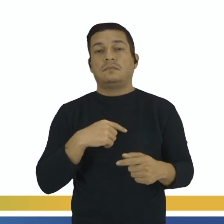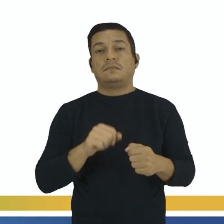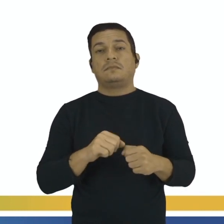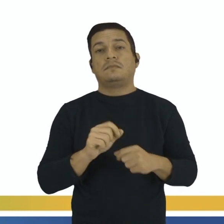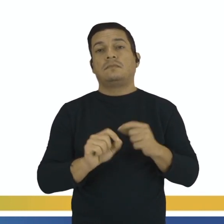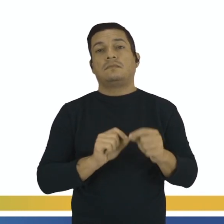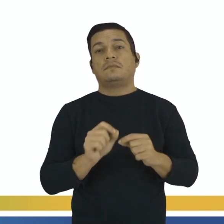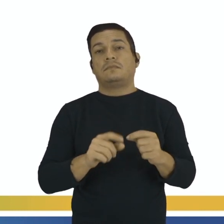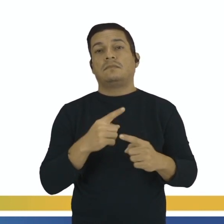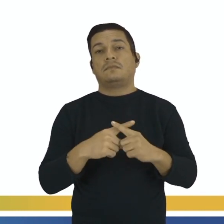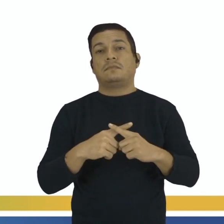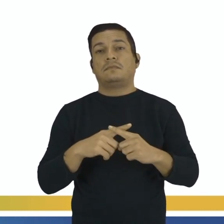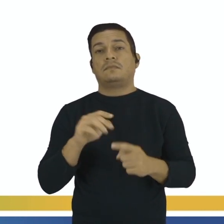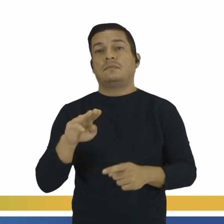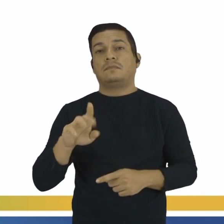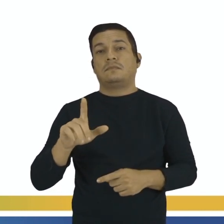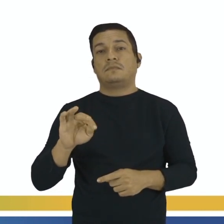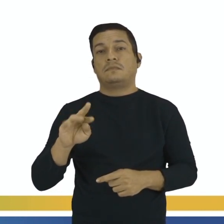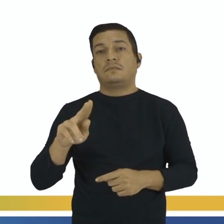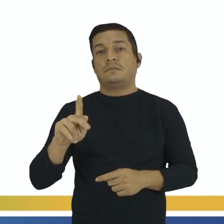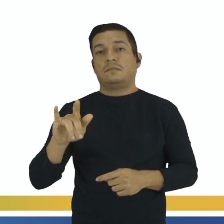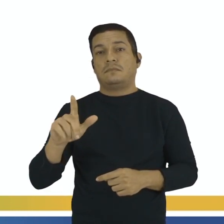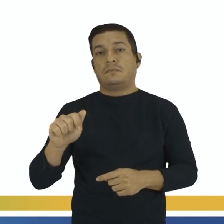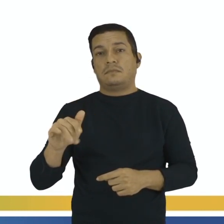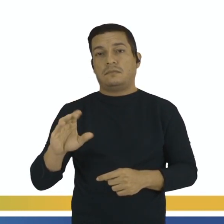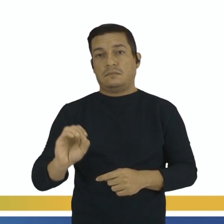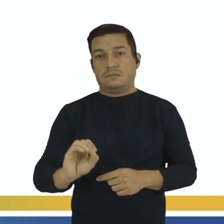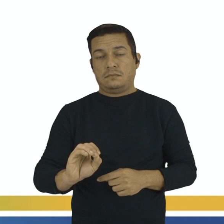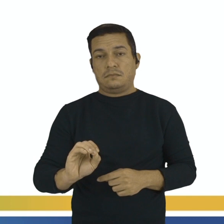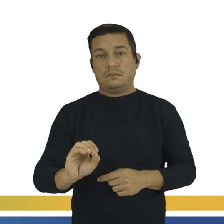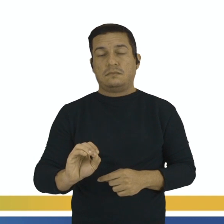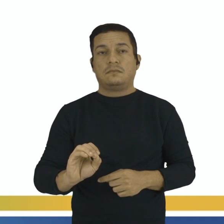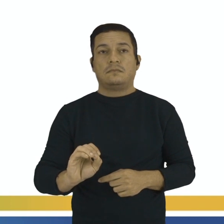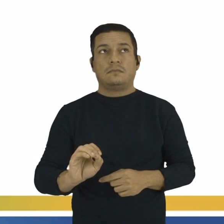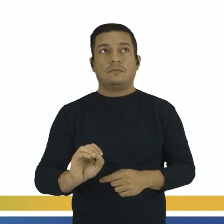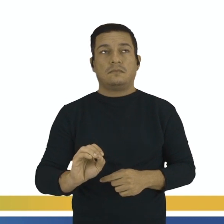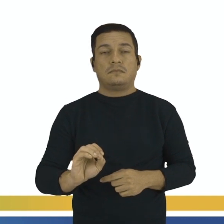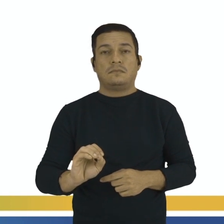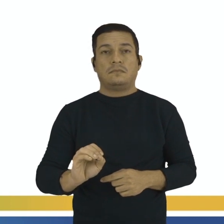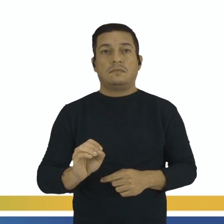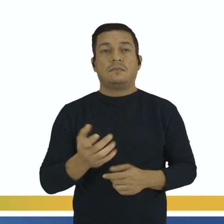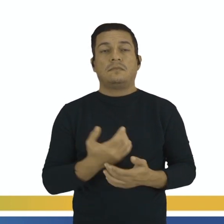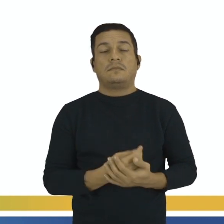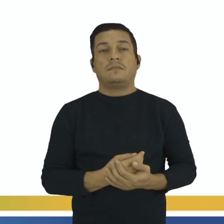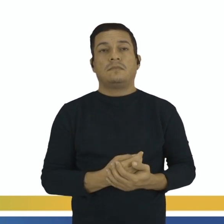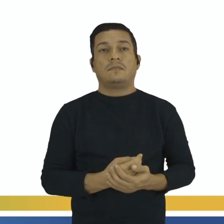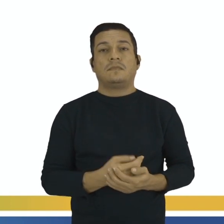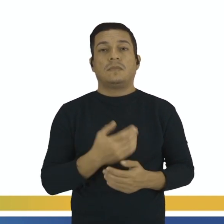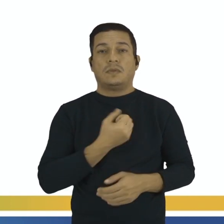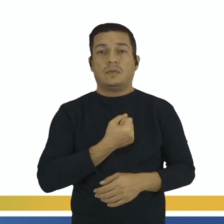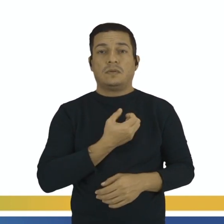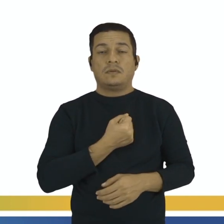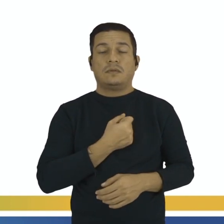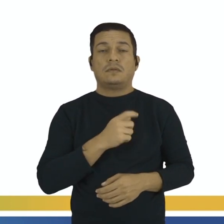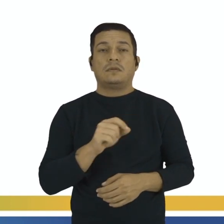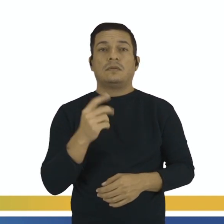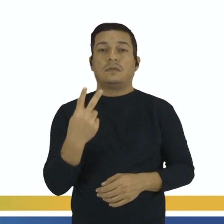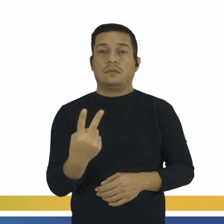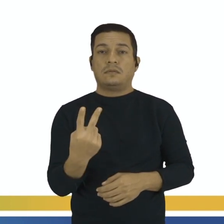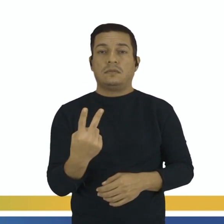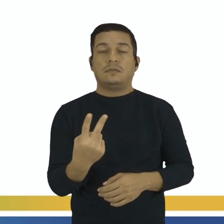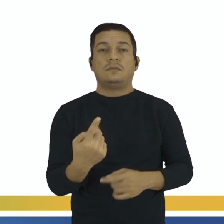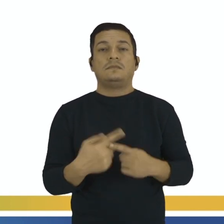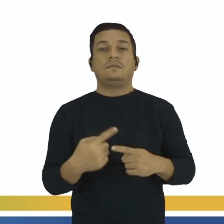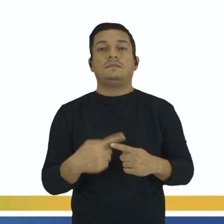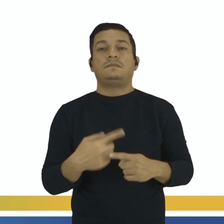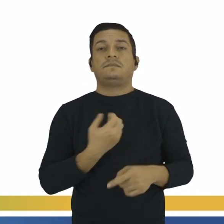fazer um processo de multiplicação do numerador e do denominador por um mesmo número. Esse número vai ser o número 2.